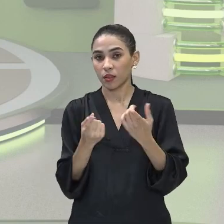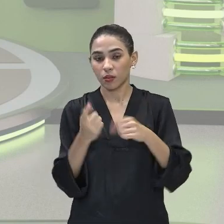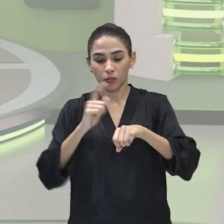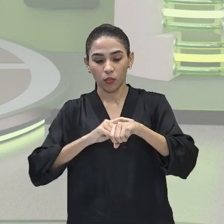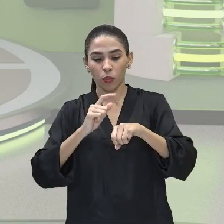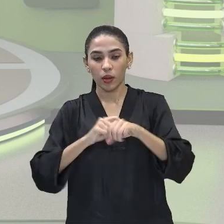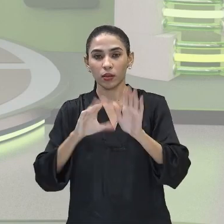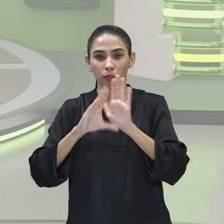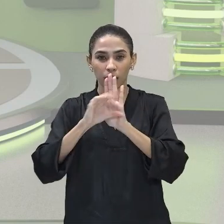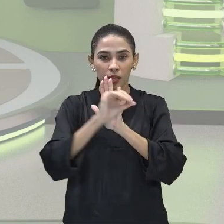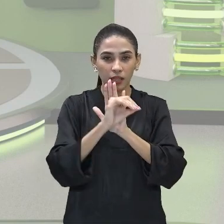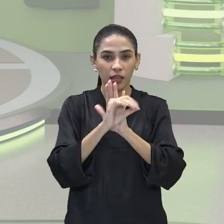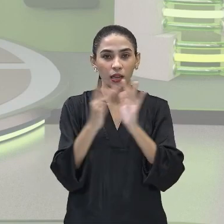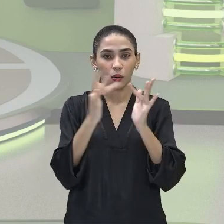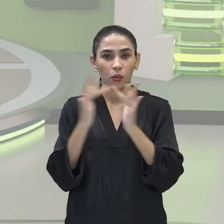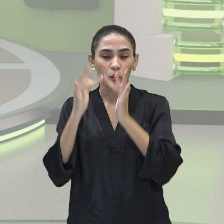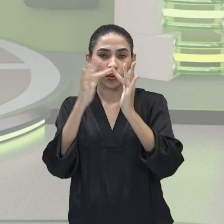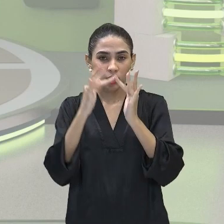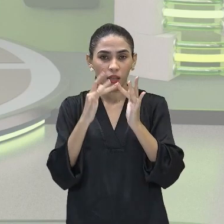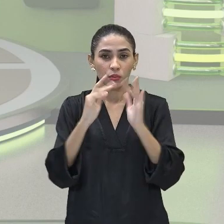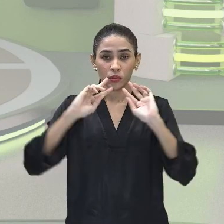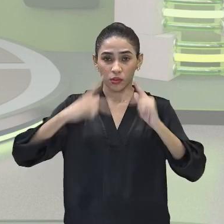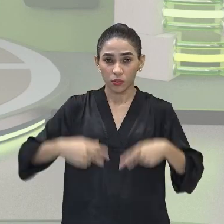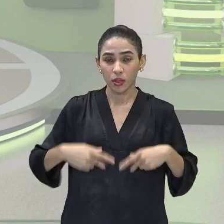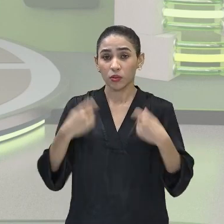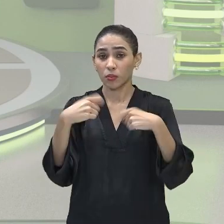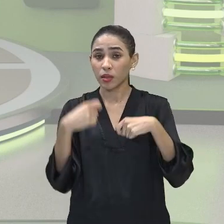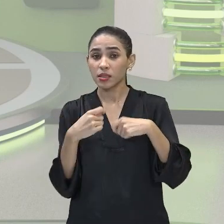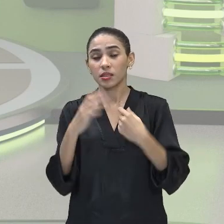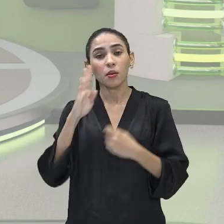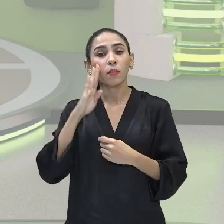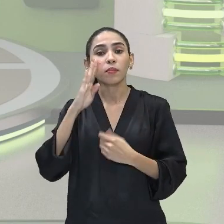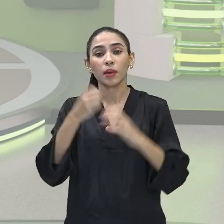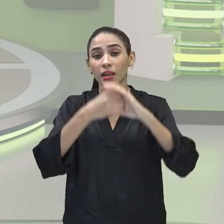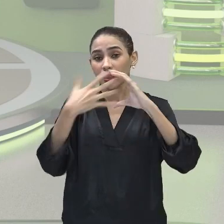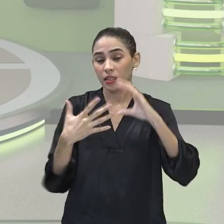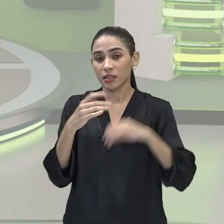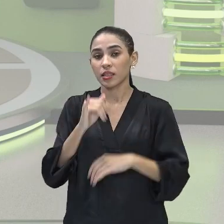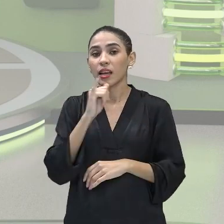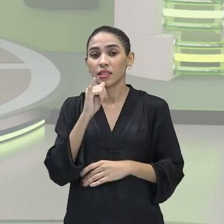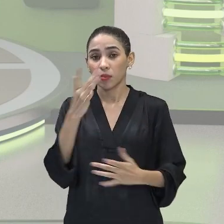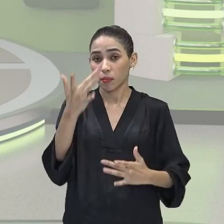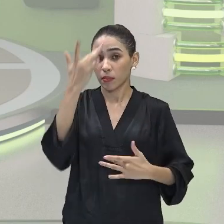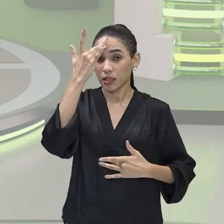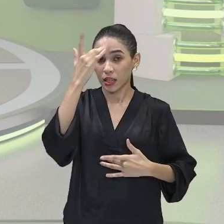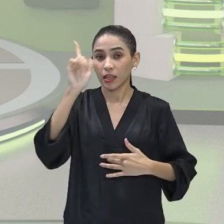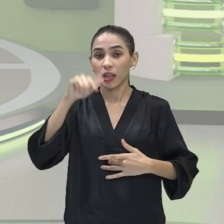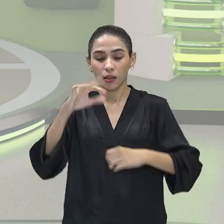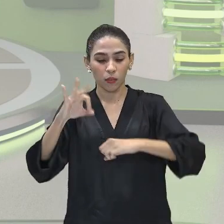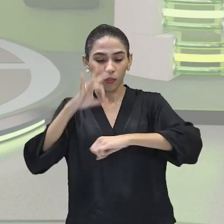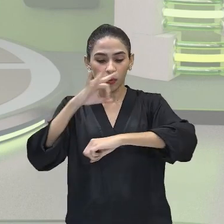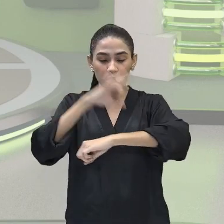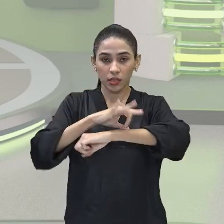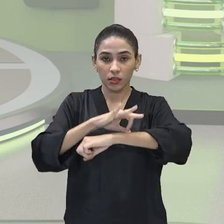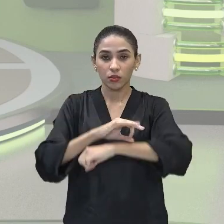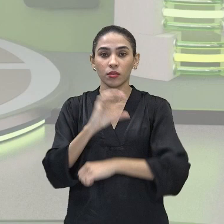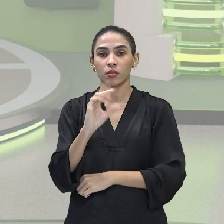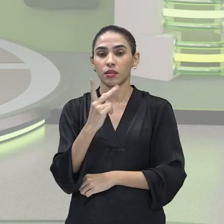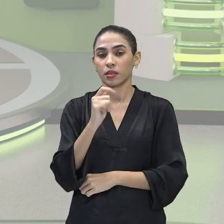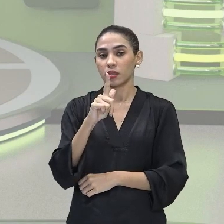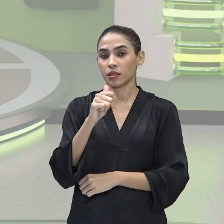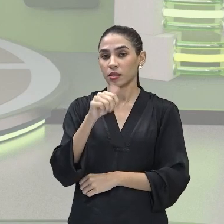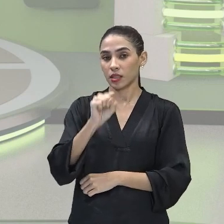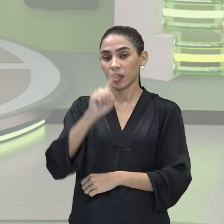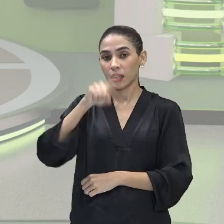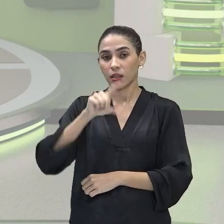no ser humano, ele precisa de um vetor. E no caso, o vetor, né, da malária, como a gente viu, era um mosquito. Aqui no caso da doença de